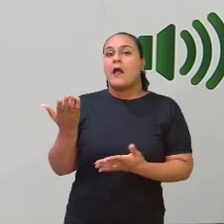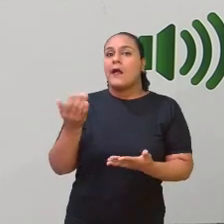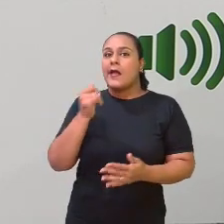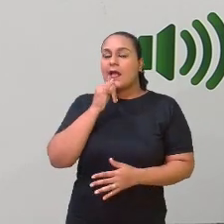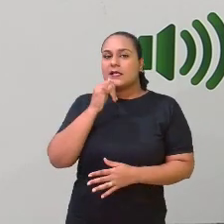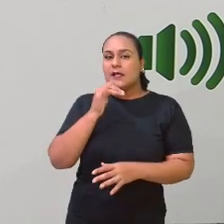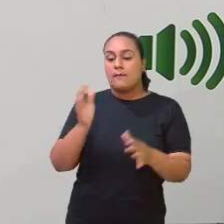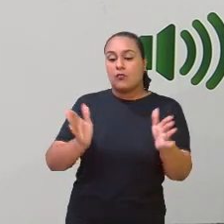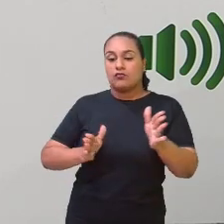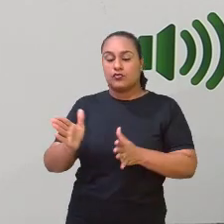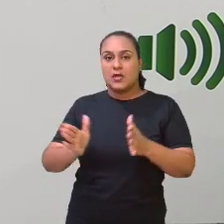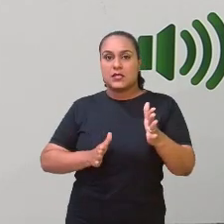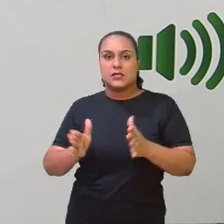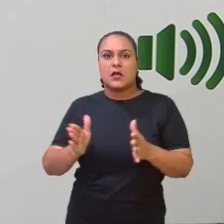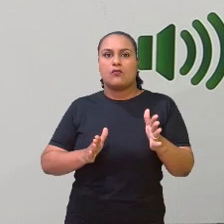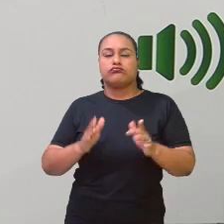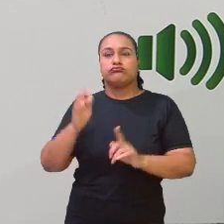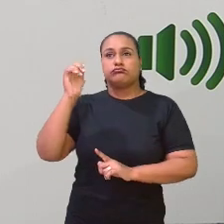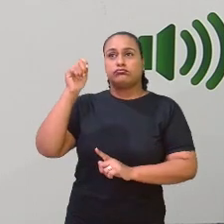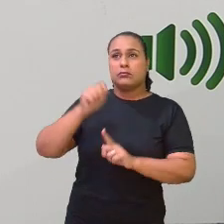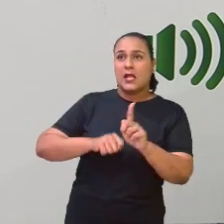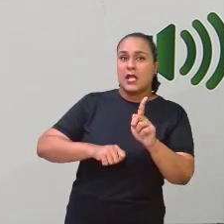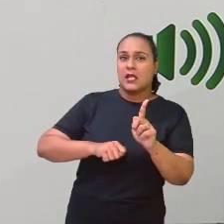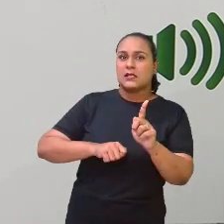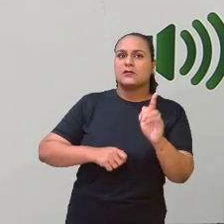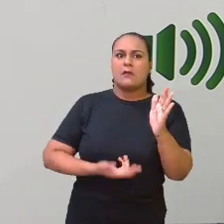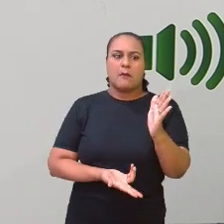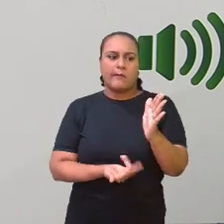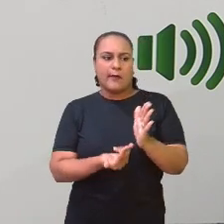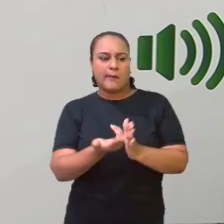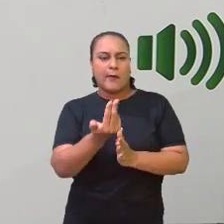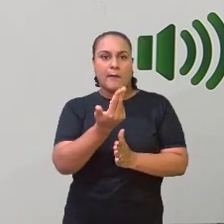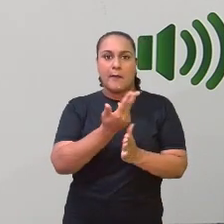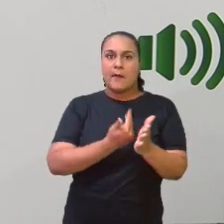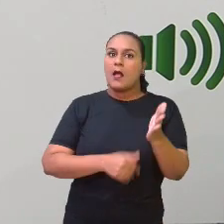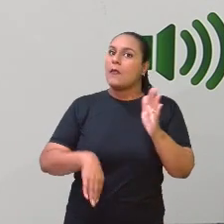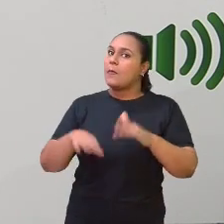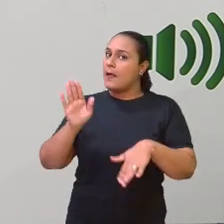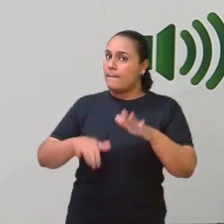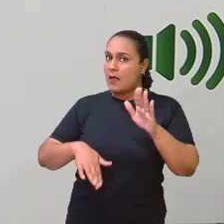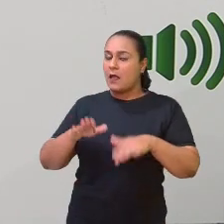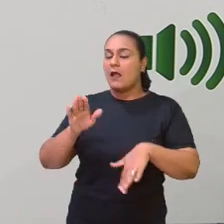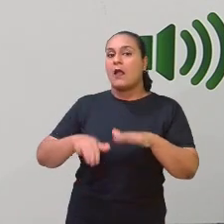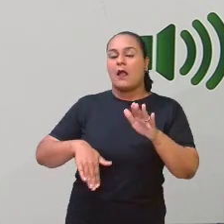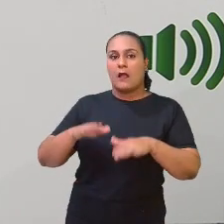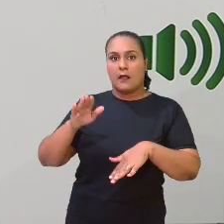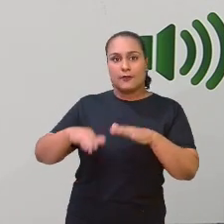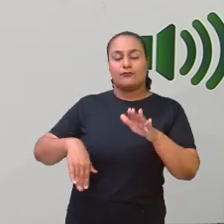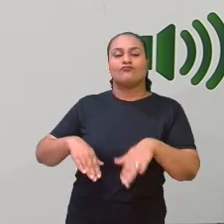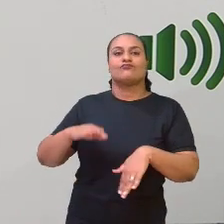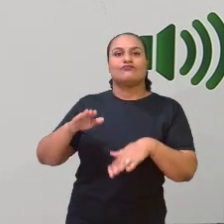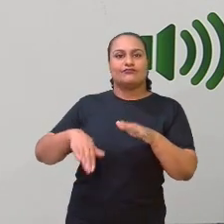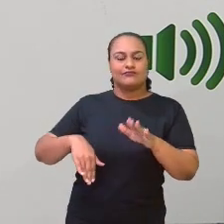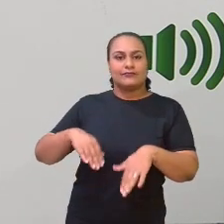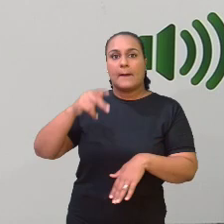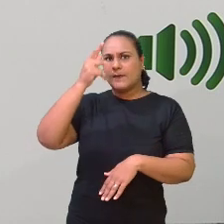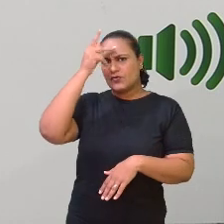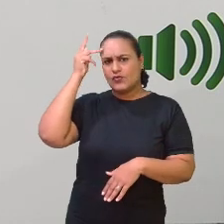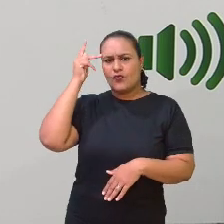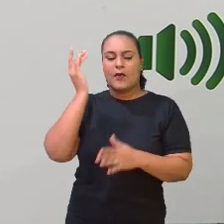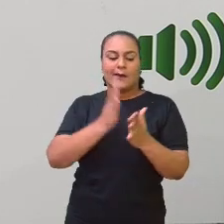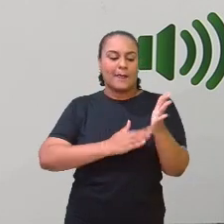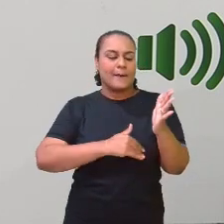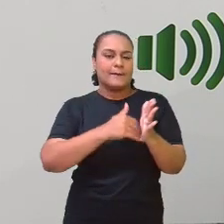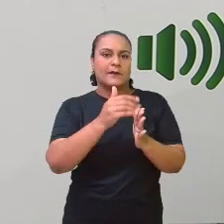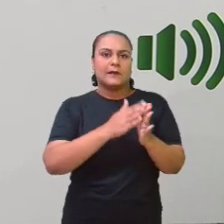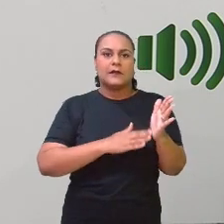dependendo da posição do artista, do que ele quis retratar ali naquele momento. A fotografia não, é instantânea. Naquele momento